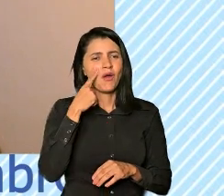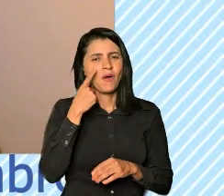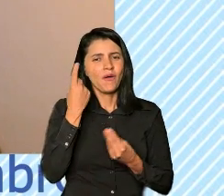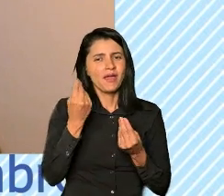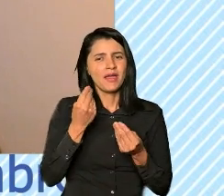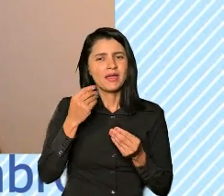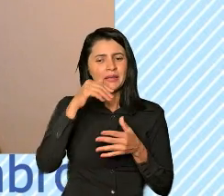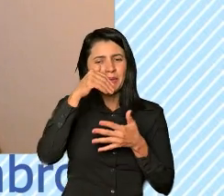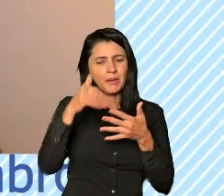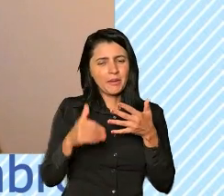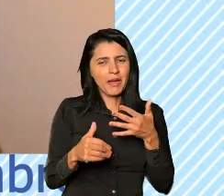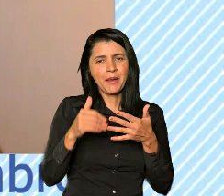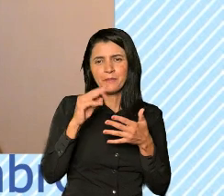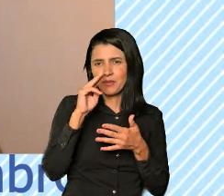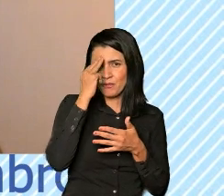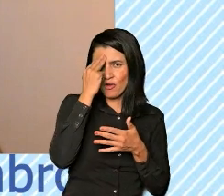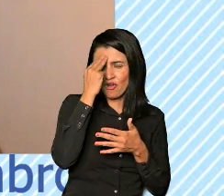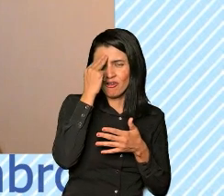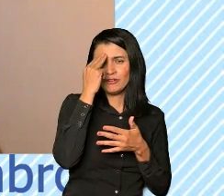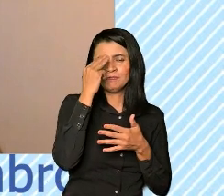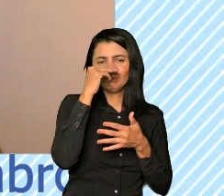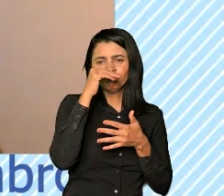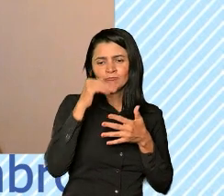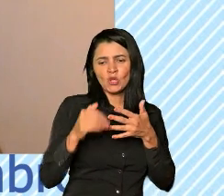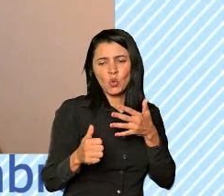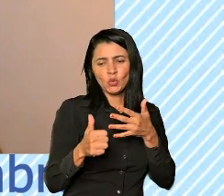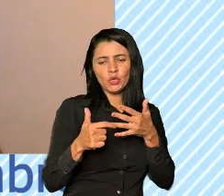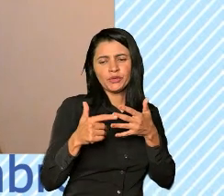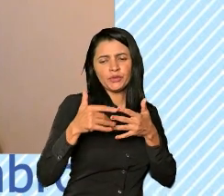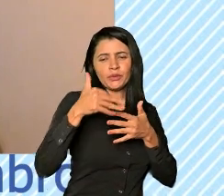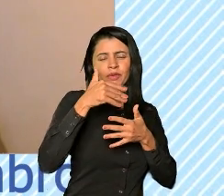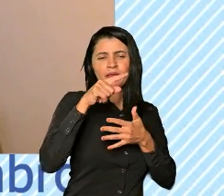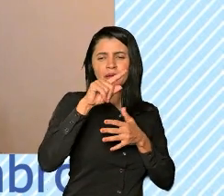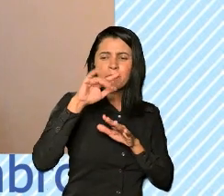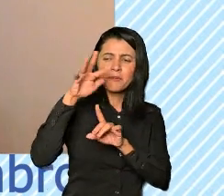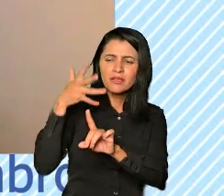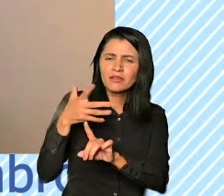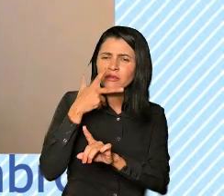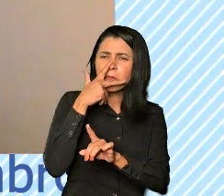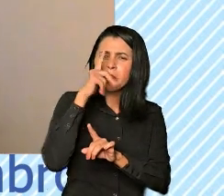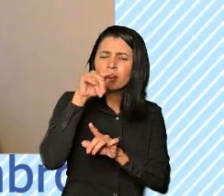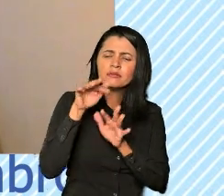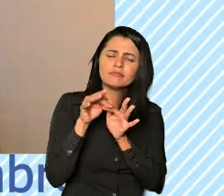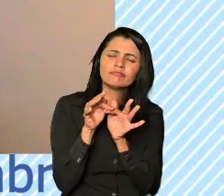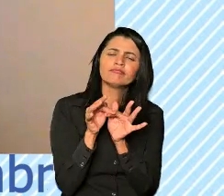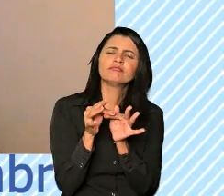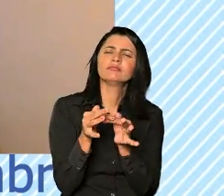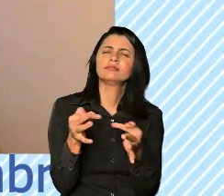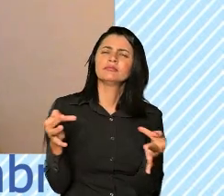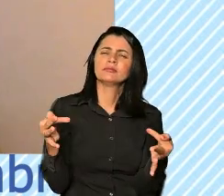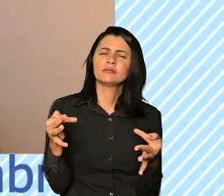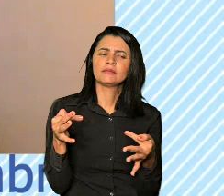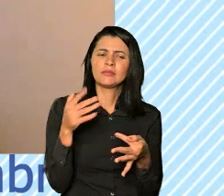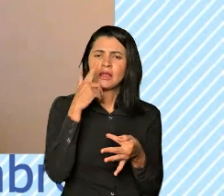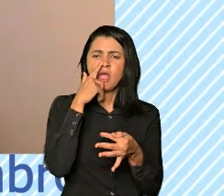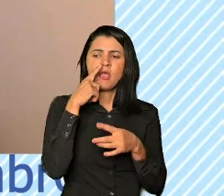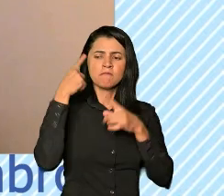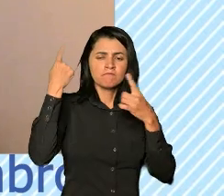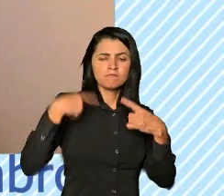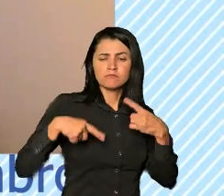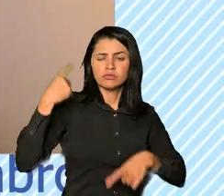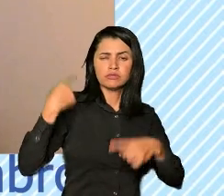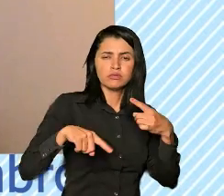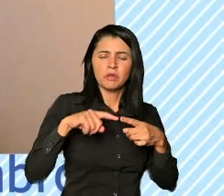de memória, assim, a homenagem que parece algo tão simples, né? Assim, a gente acha que é É tão uma disputa de